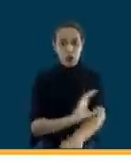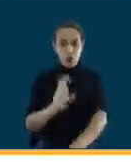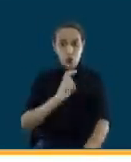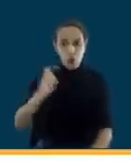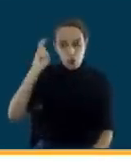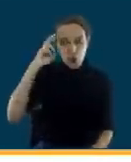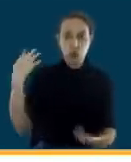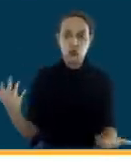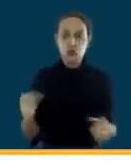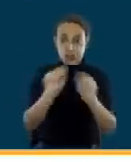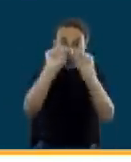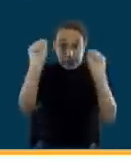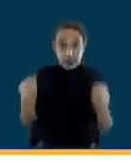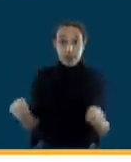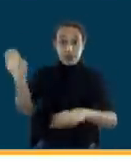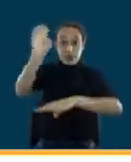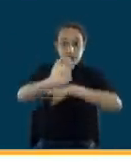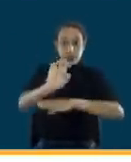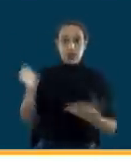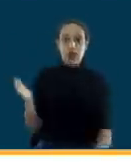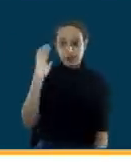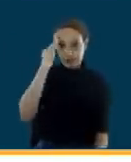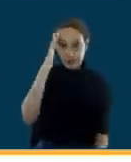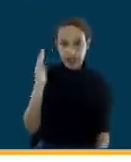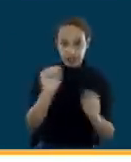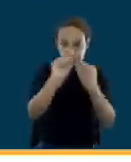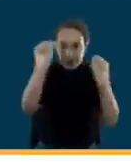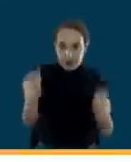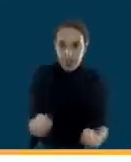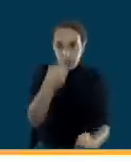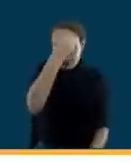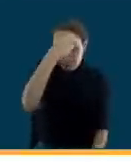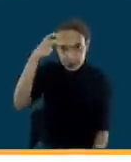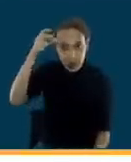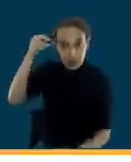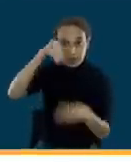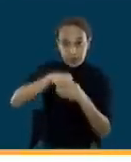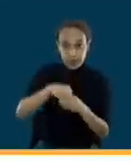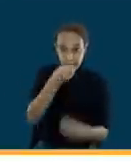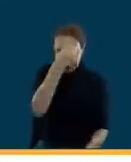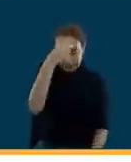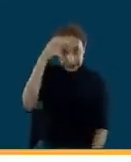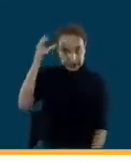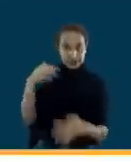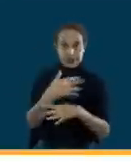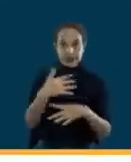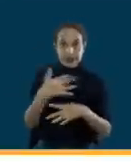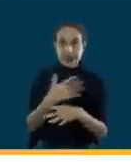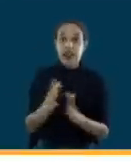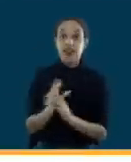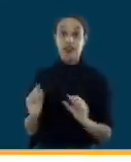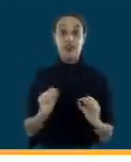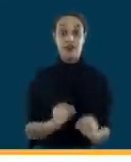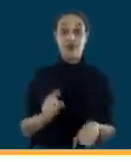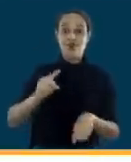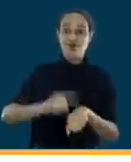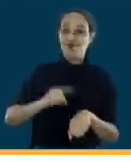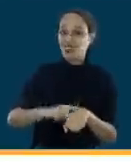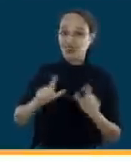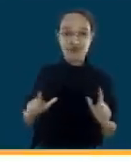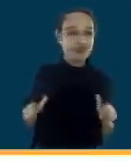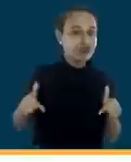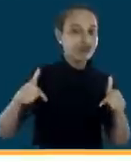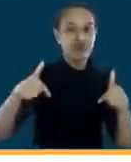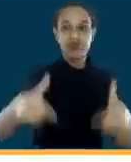de cultura, entender a importância de um sistema municipal dentro da sua cidade. Então, esse é um momento de ativação